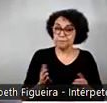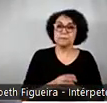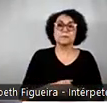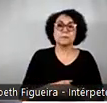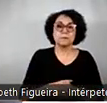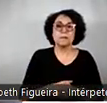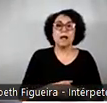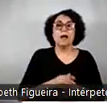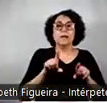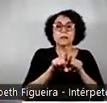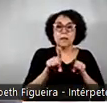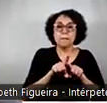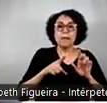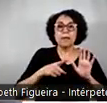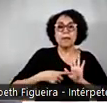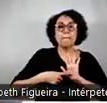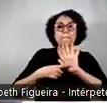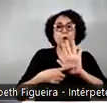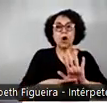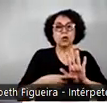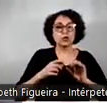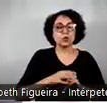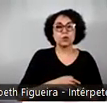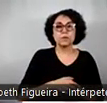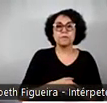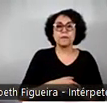essa foto, né, essa foto da Falitu, né, que é